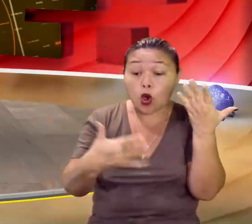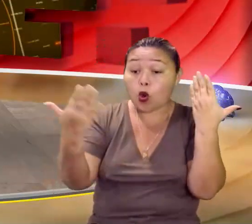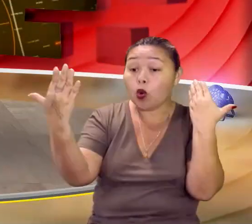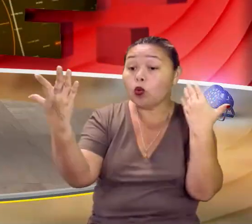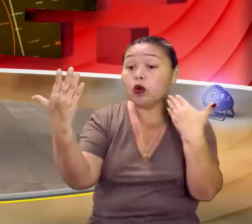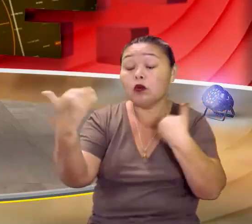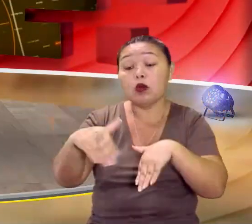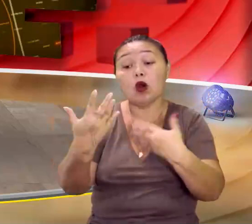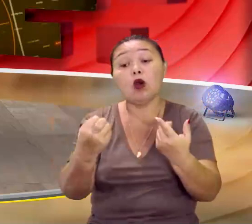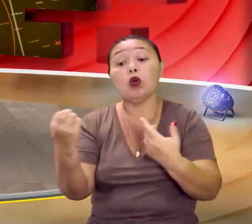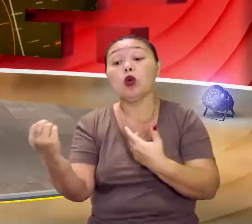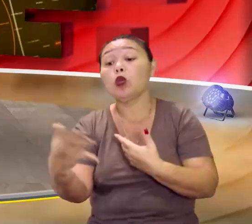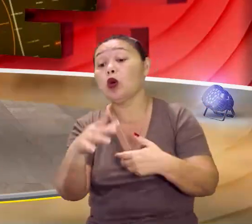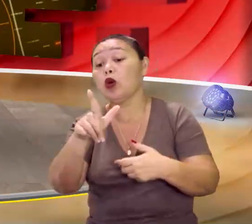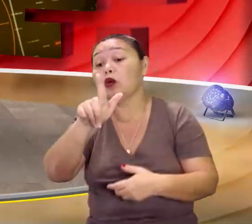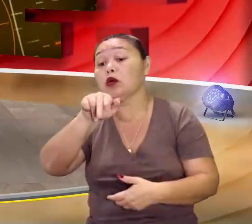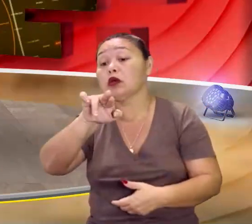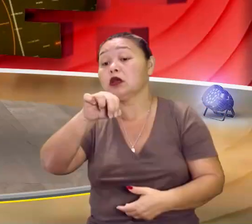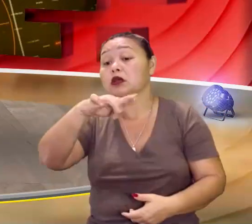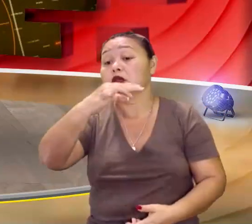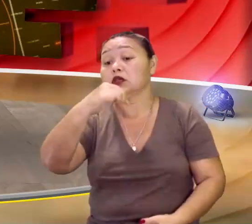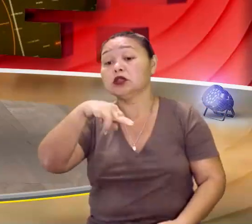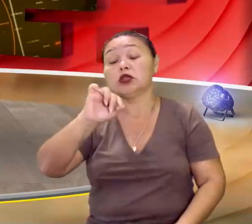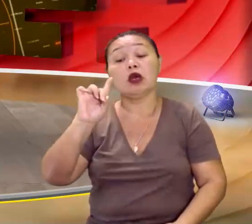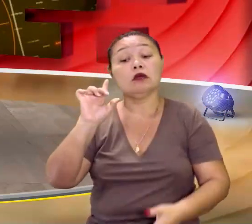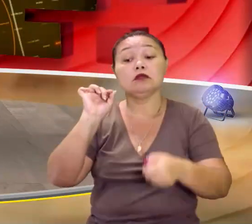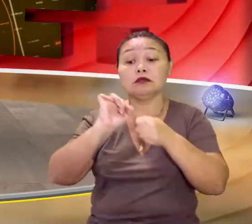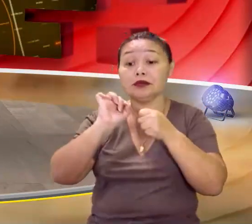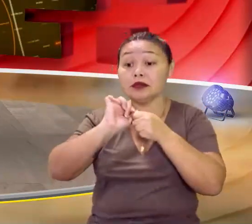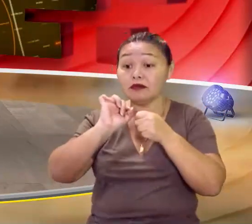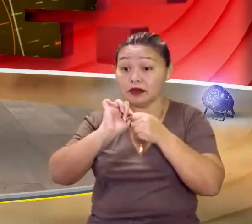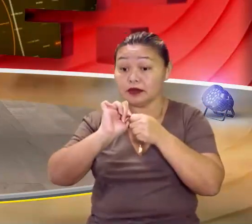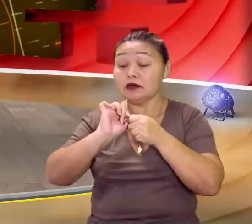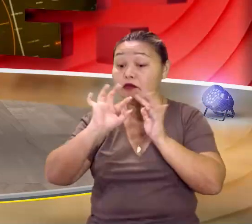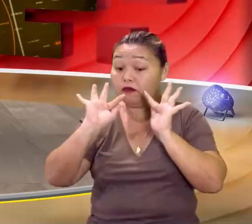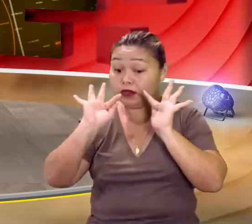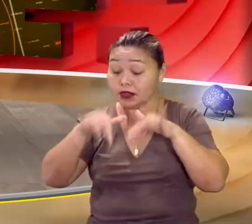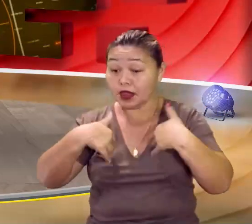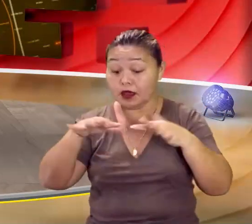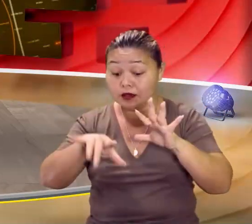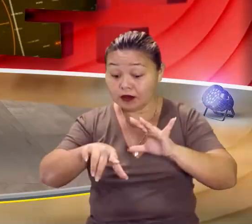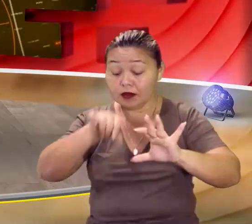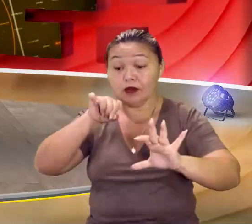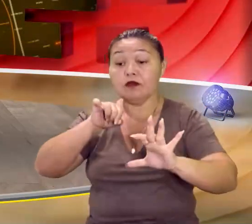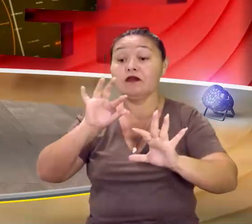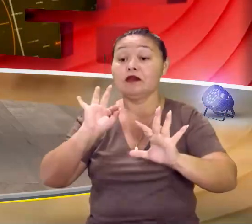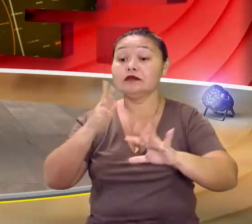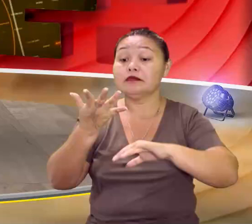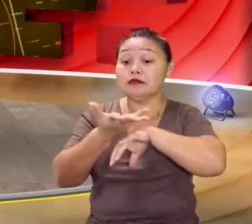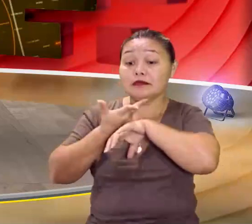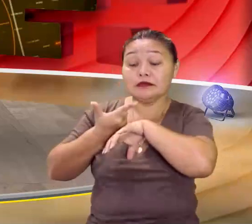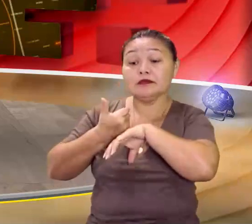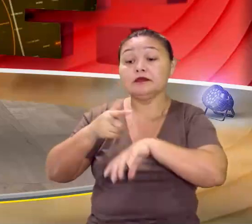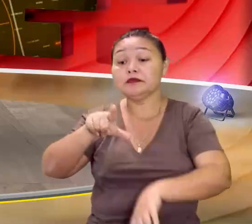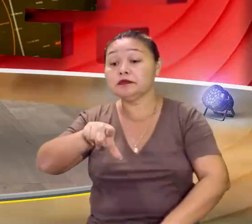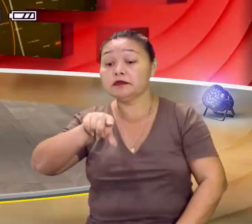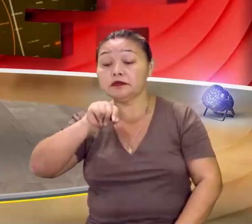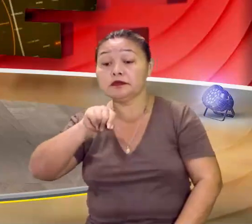da gincana. E o melhor de tudo é que a gente faz um sorteio ao final da disciplina para a gente